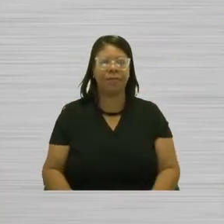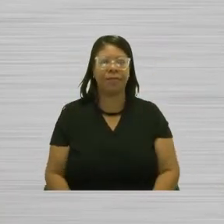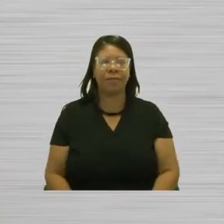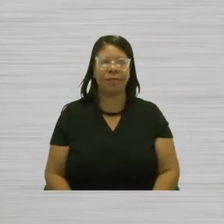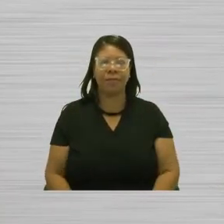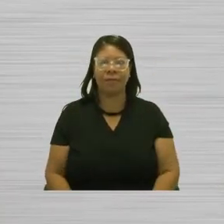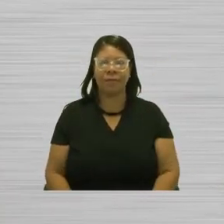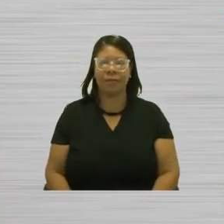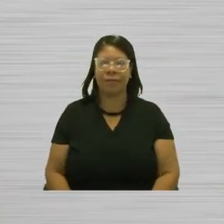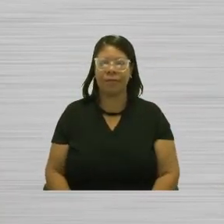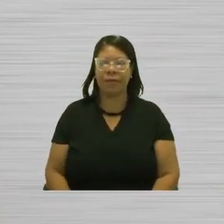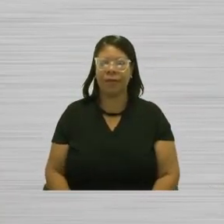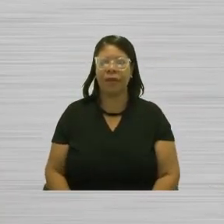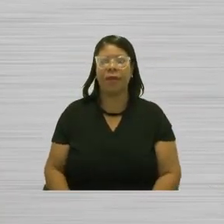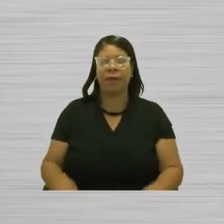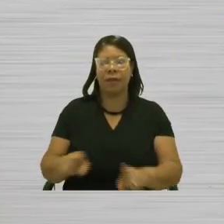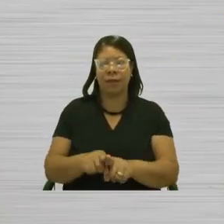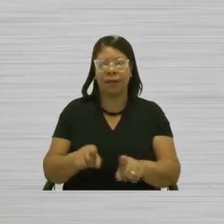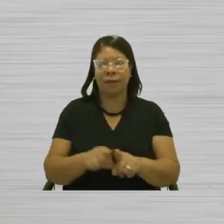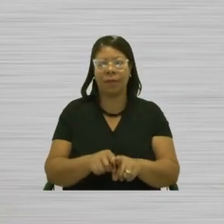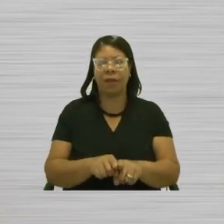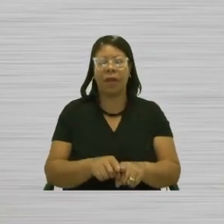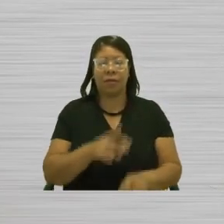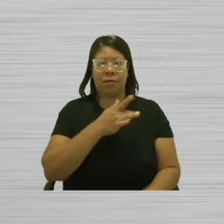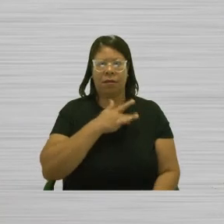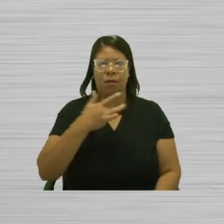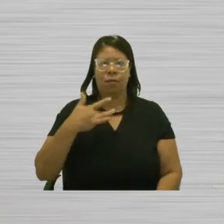A parte de vigilância em saúde,